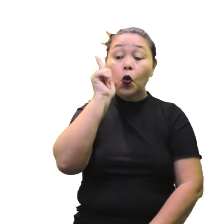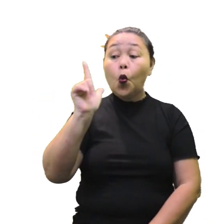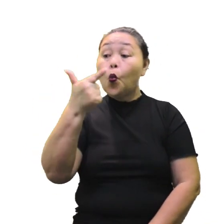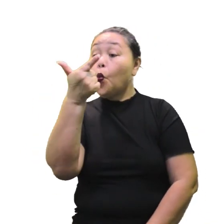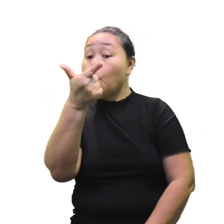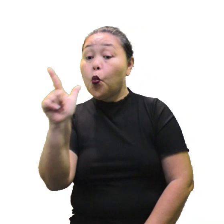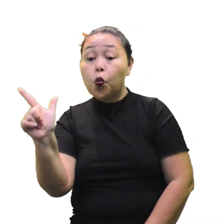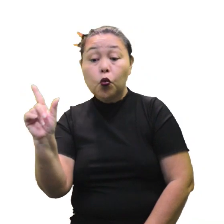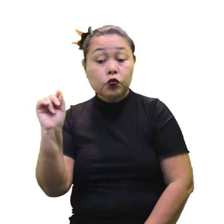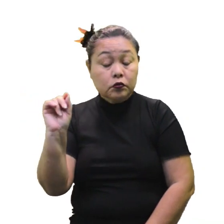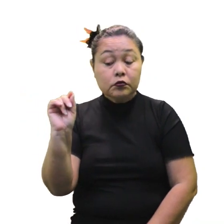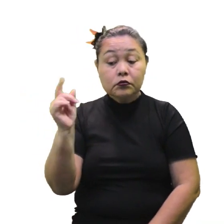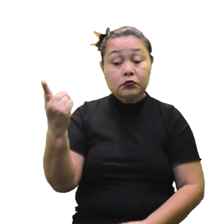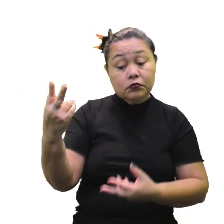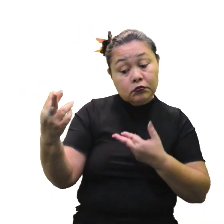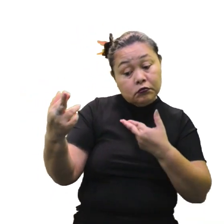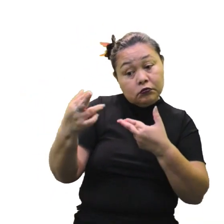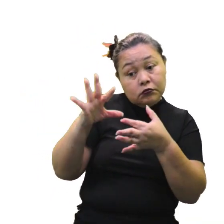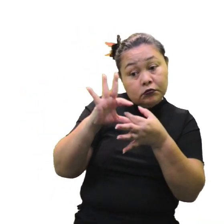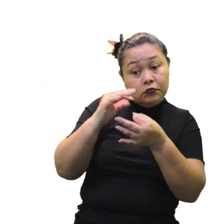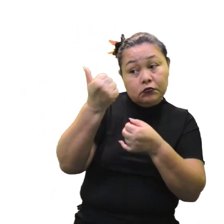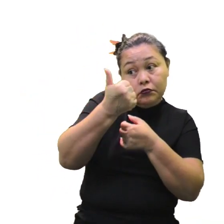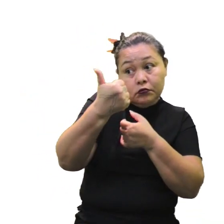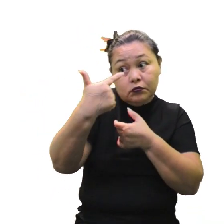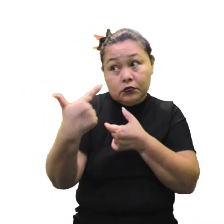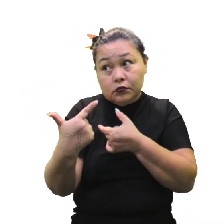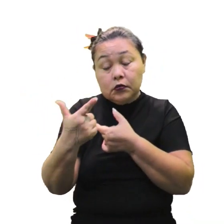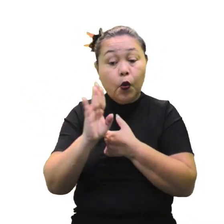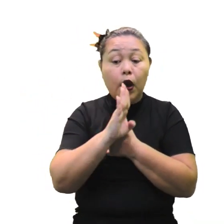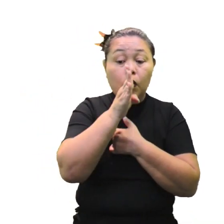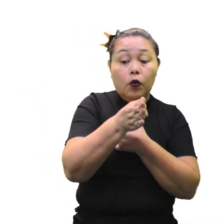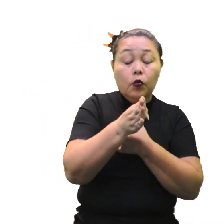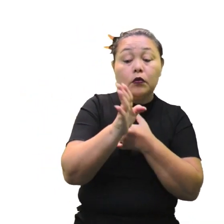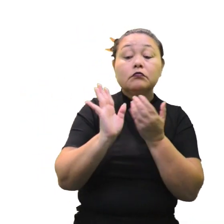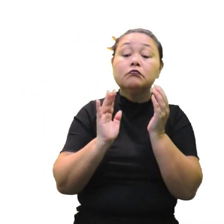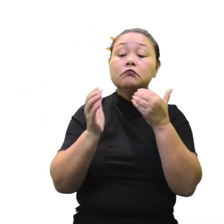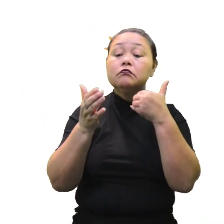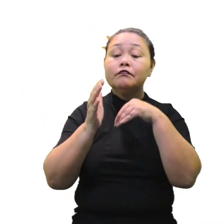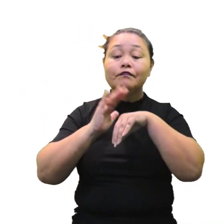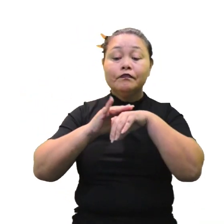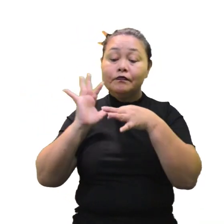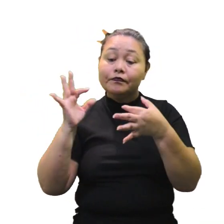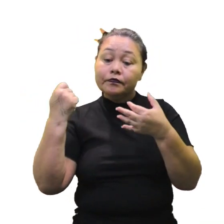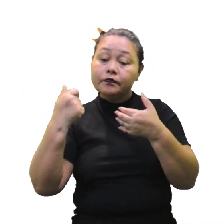obter outro. É, então, é energia secundária. Ela não é direta, ela é indireta.